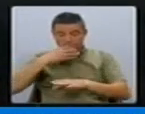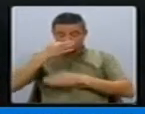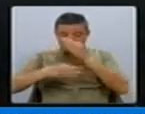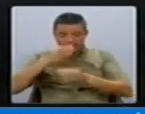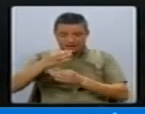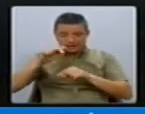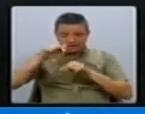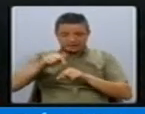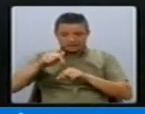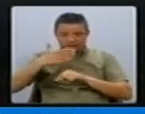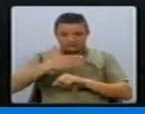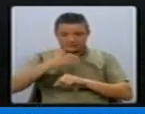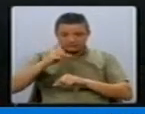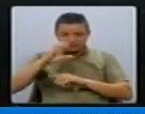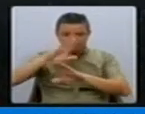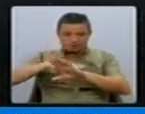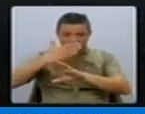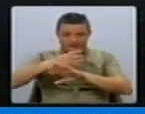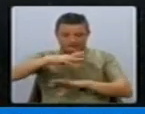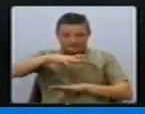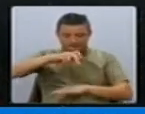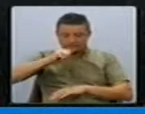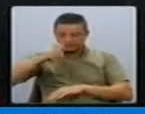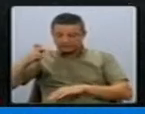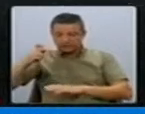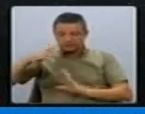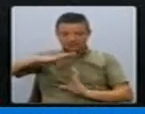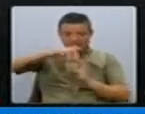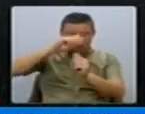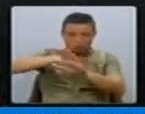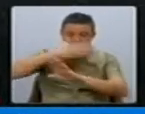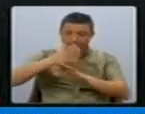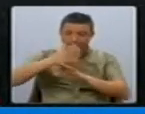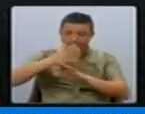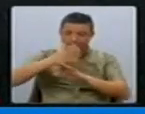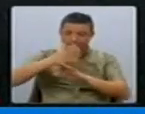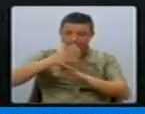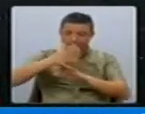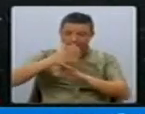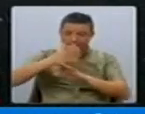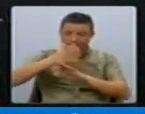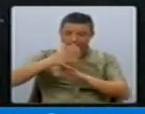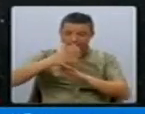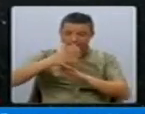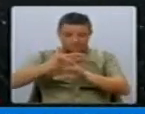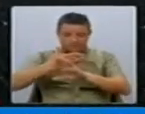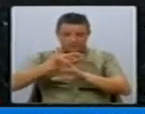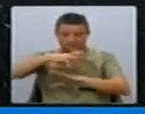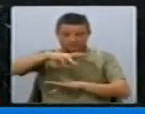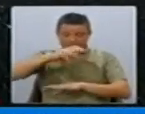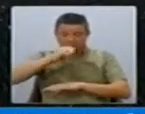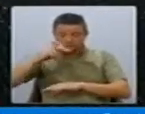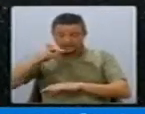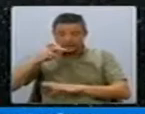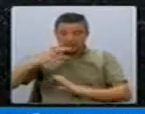que tem cerca de 16 vezes a massa da Terra, portanto é um planeta de grandes dimensões, tem cerca de 3.000 vezes a massa da Terra, e o que